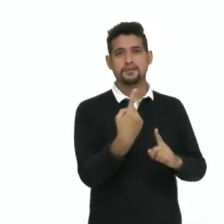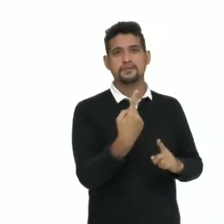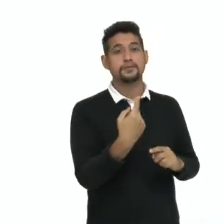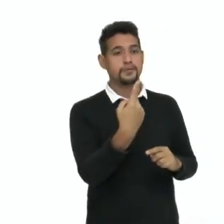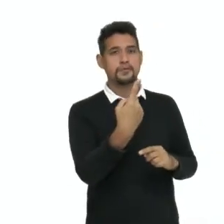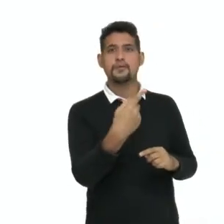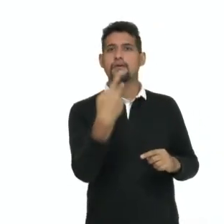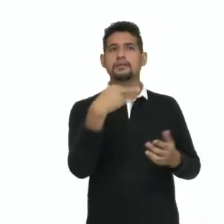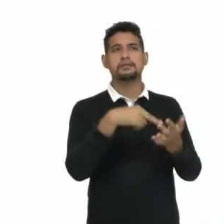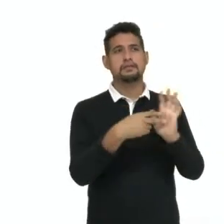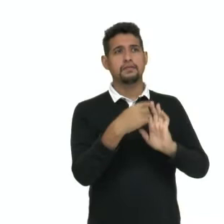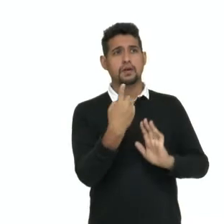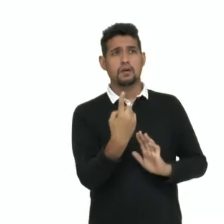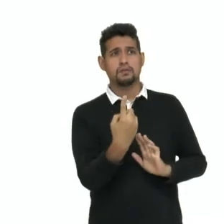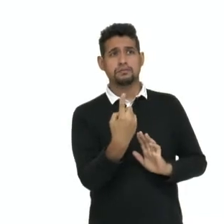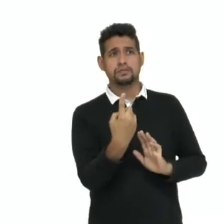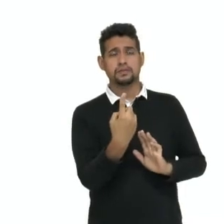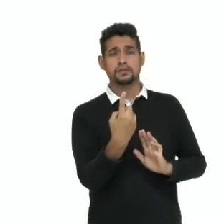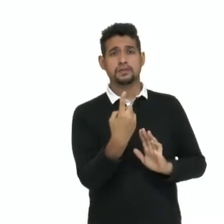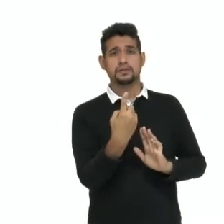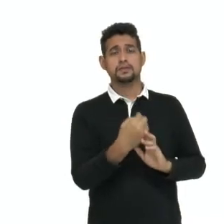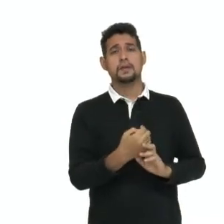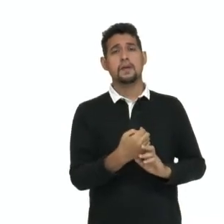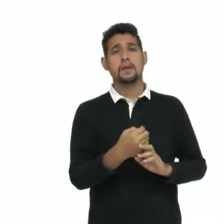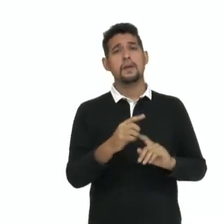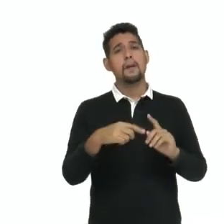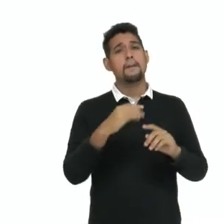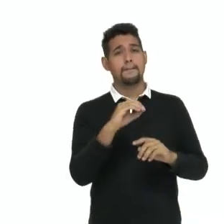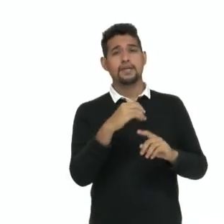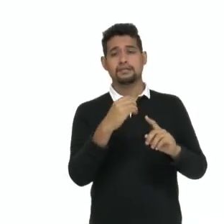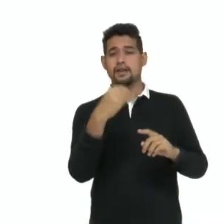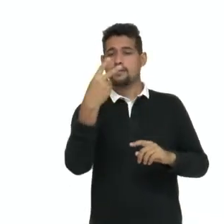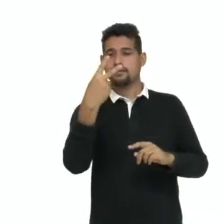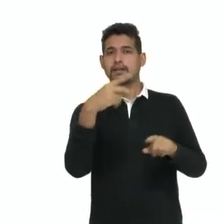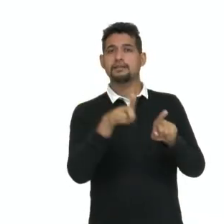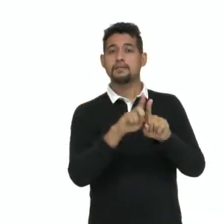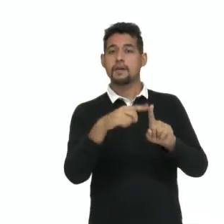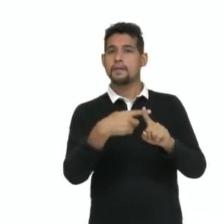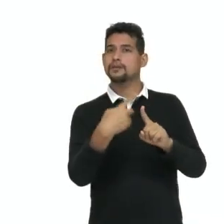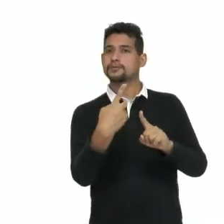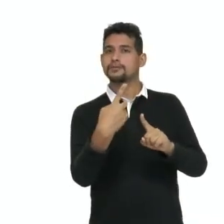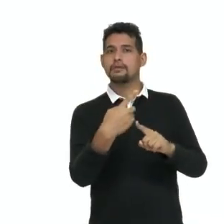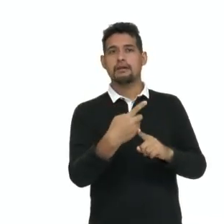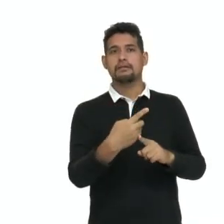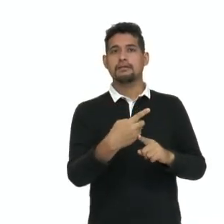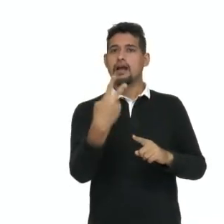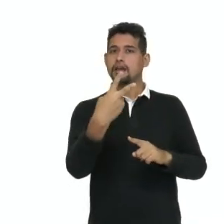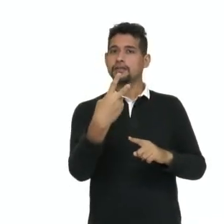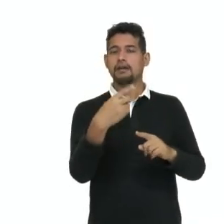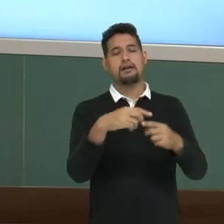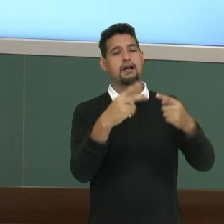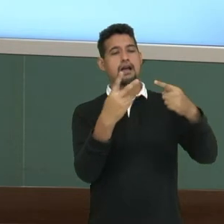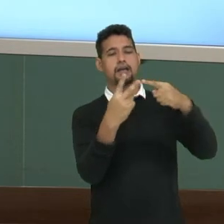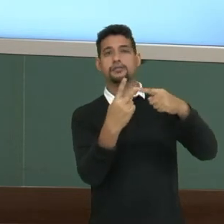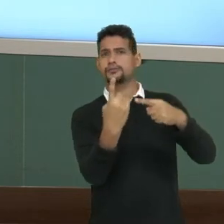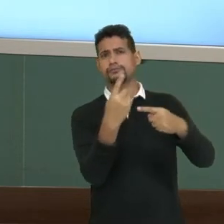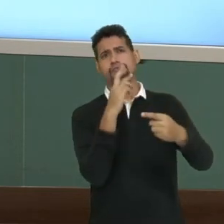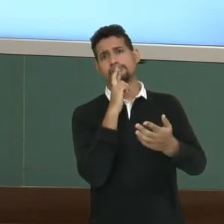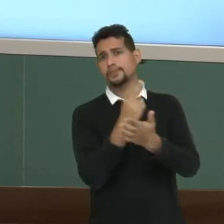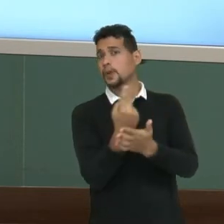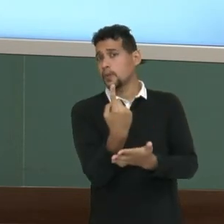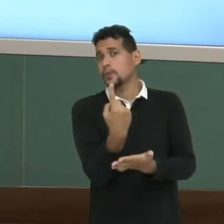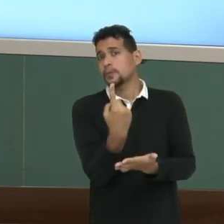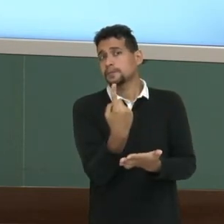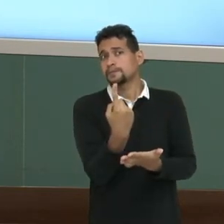ao quadrado, 1, mais 0 ao quadrado, que é 0, portanto, 0 mais 1, raiz de 1, que é 1 mesmo. E em cima, 3